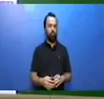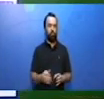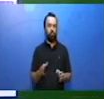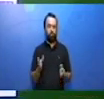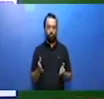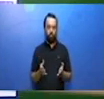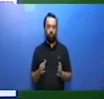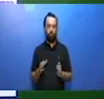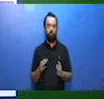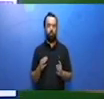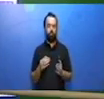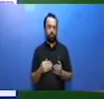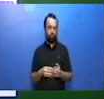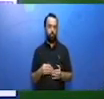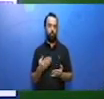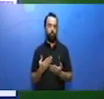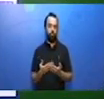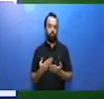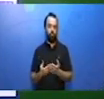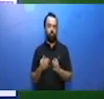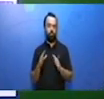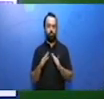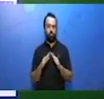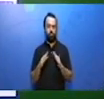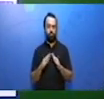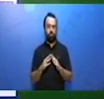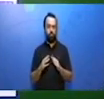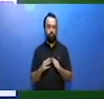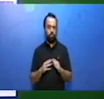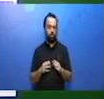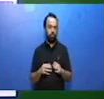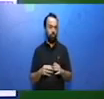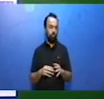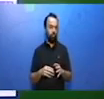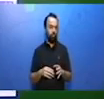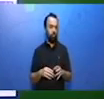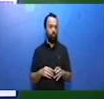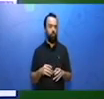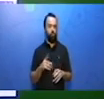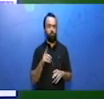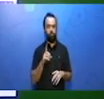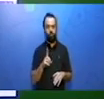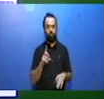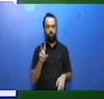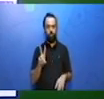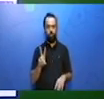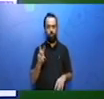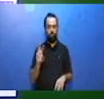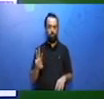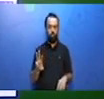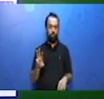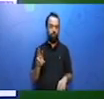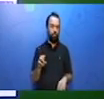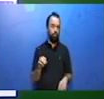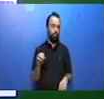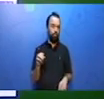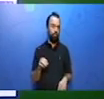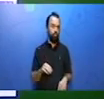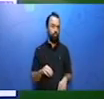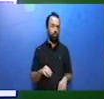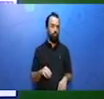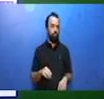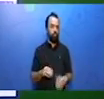Agora a gente vai para a nossa tarefinha. A tarefa do exercício 1, 2, 3 das páginas 119